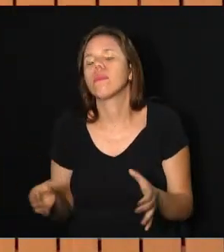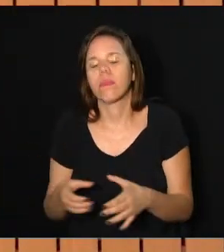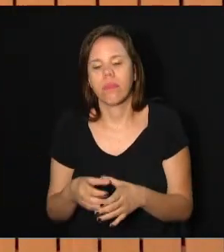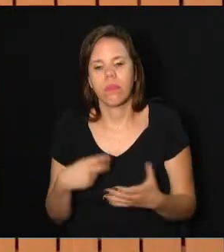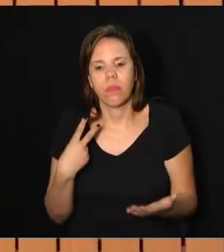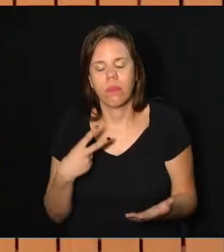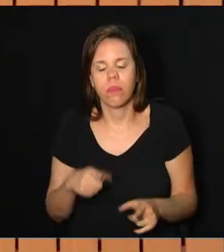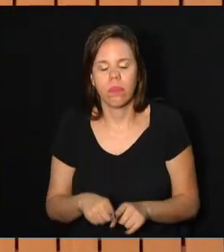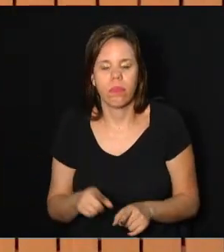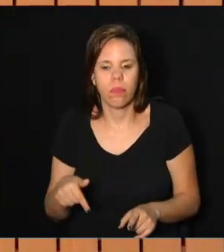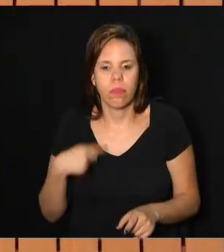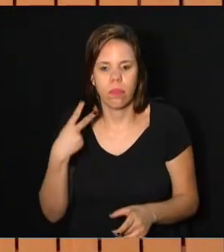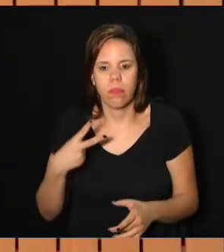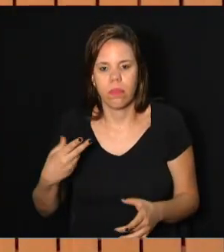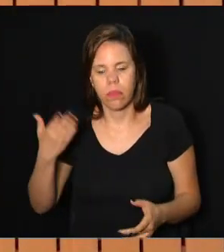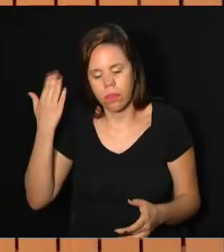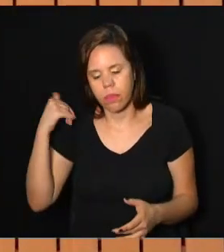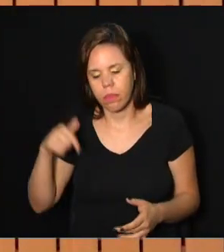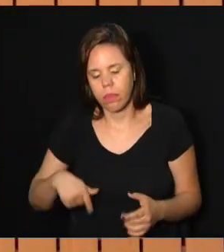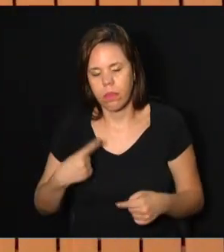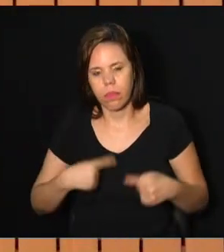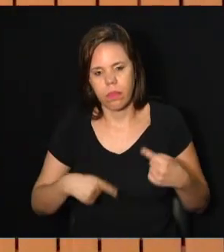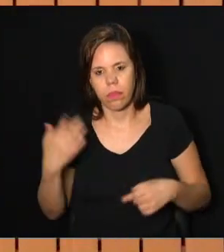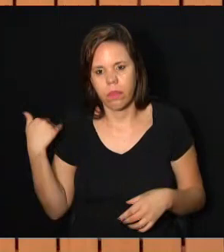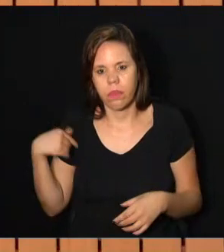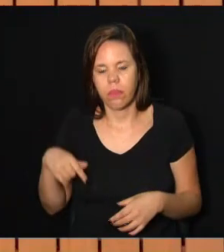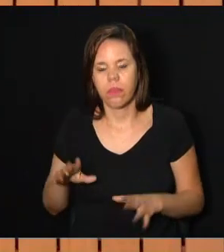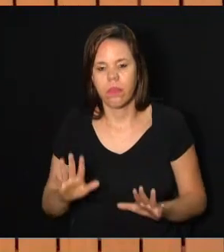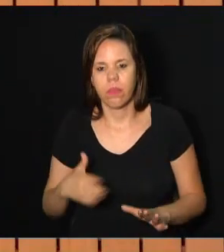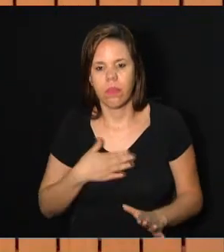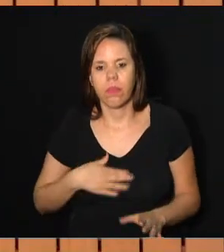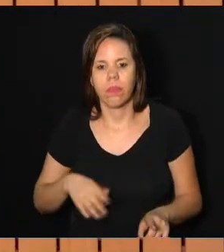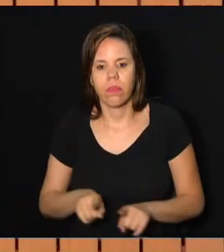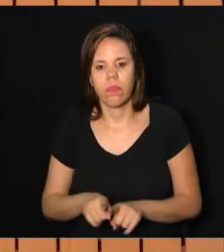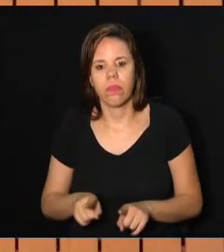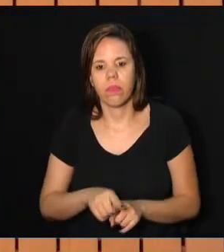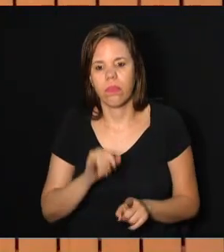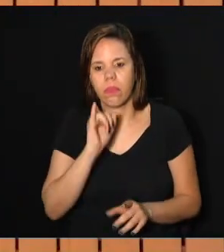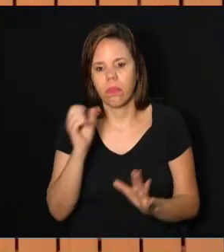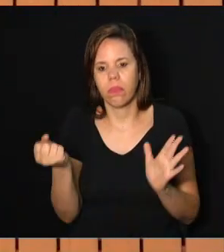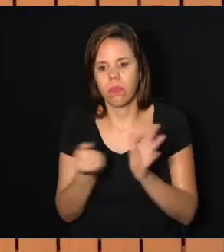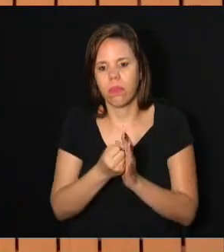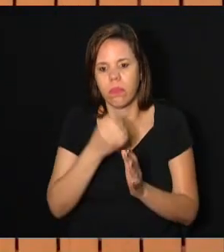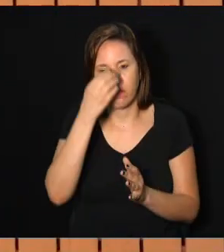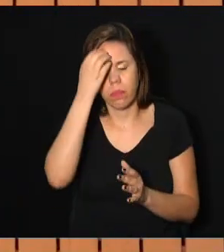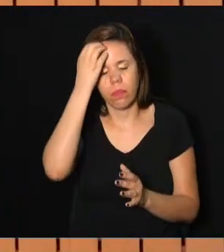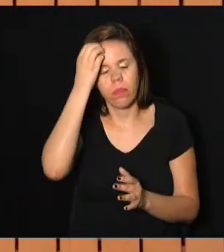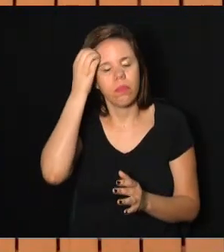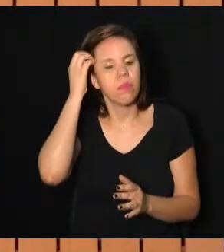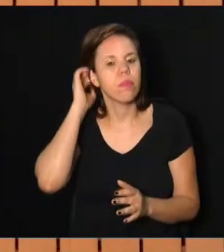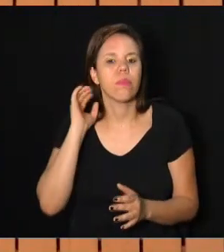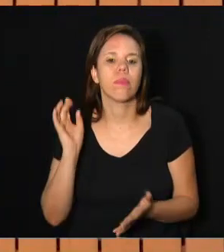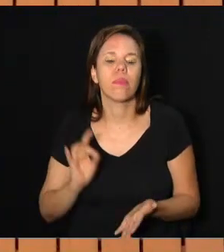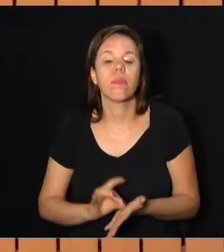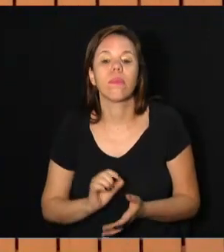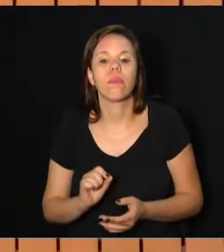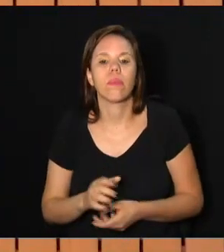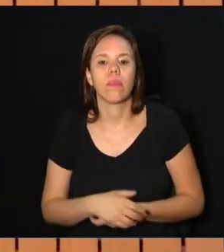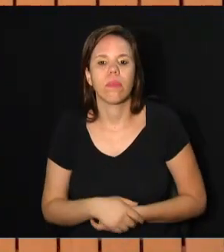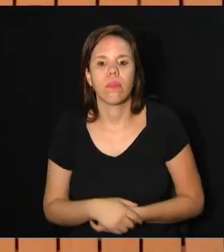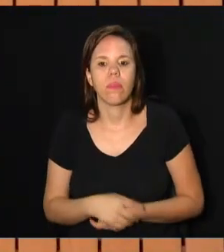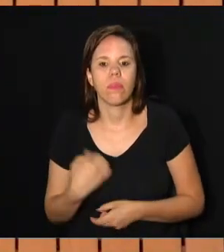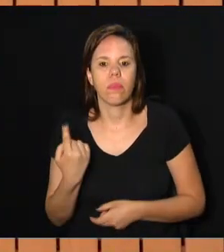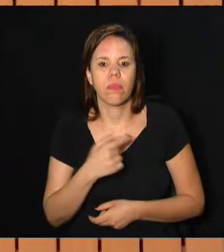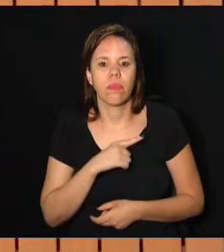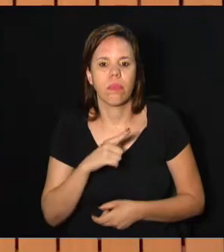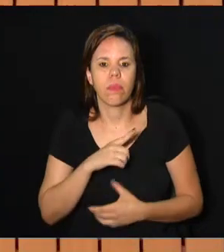os vereadores aqui muito bem debateram, mas eu gostaria também de fazer um registro em relação ao fato de que nós